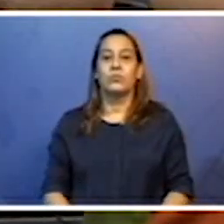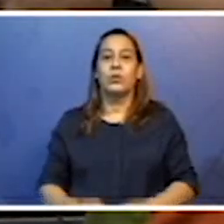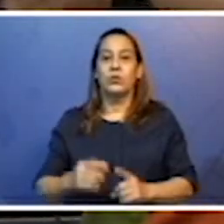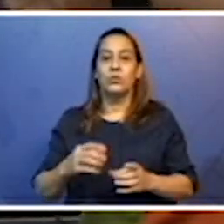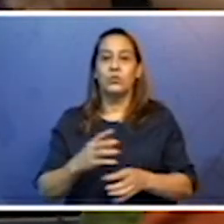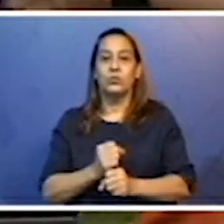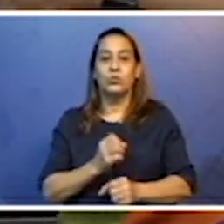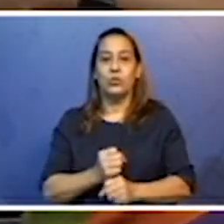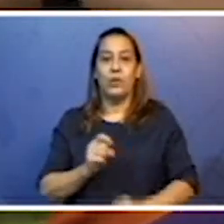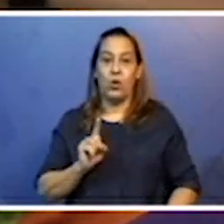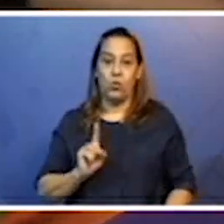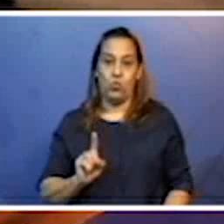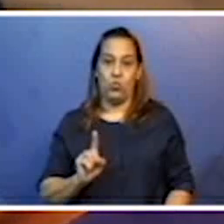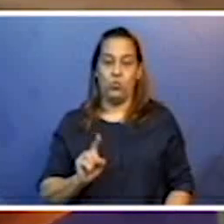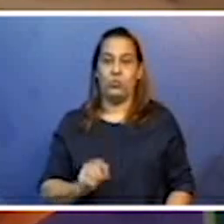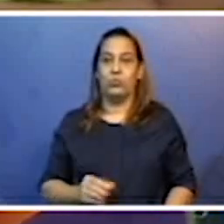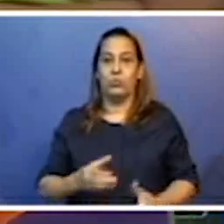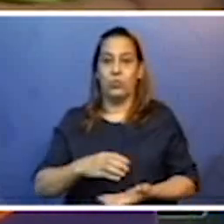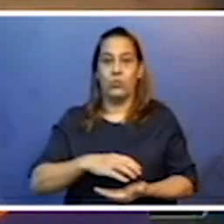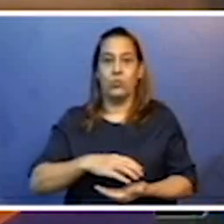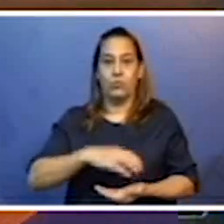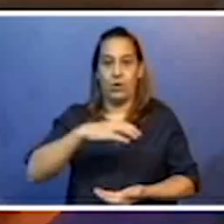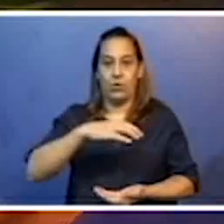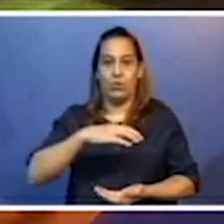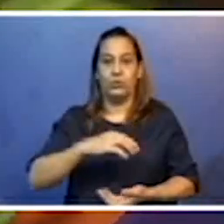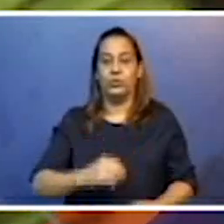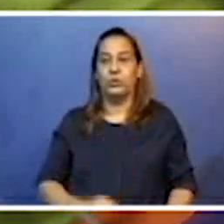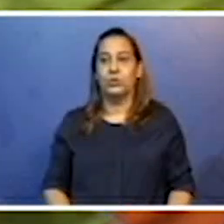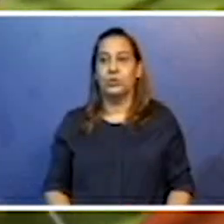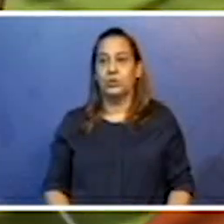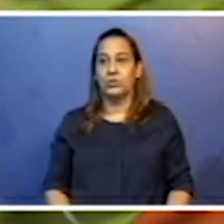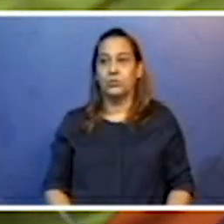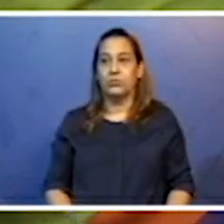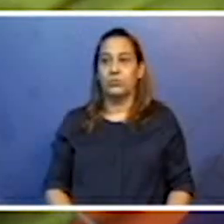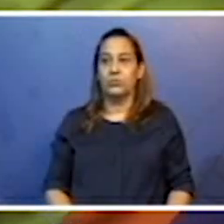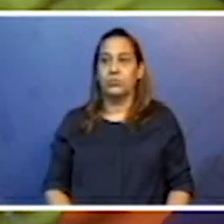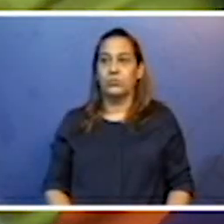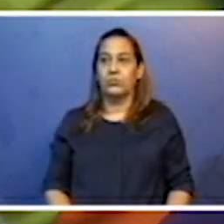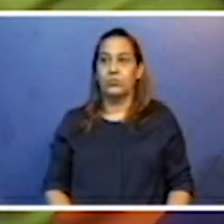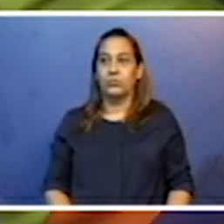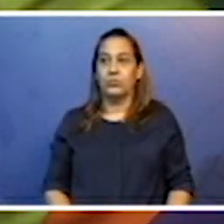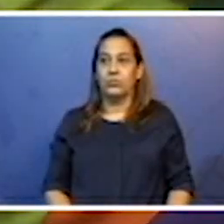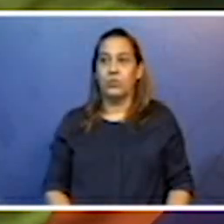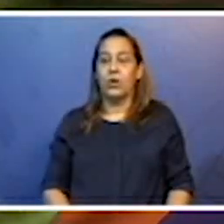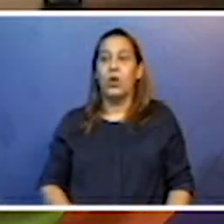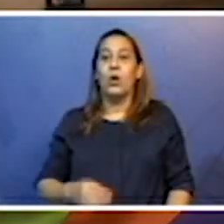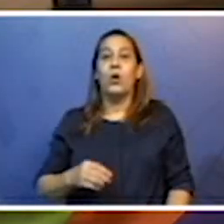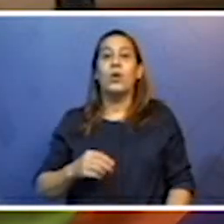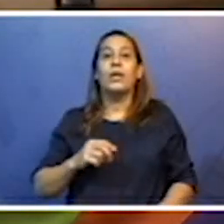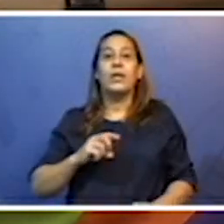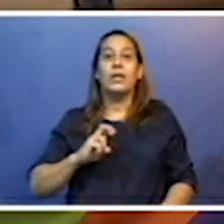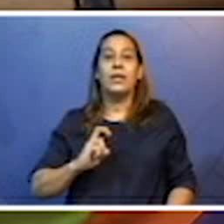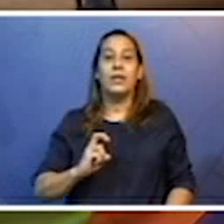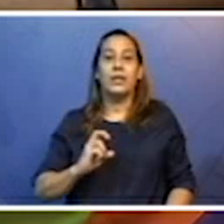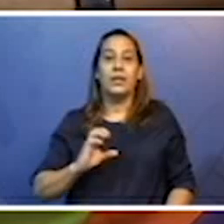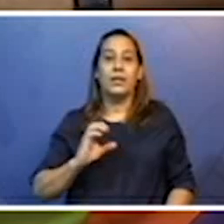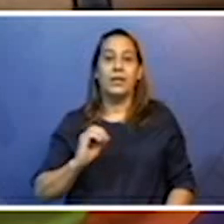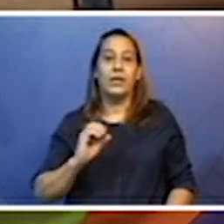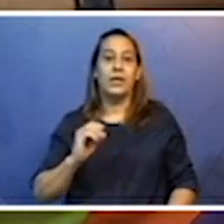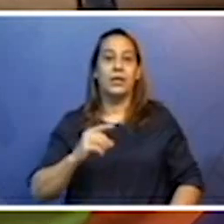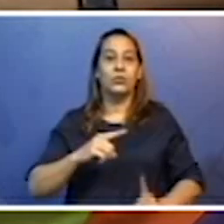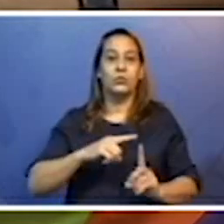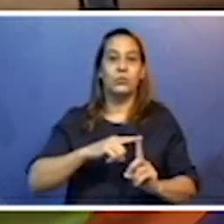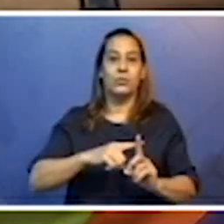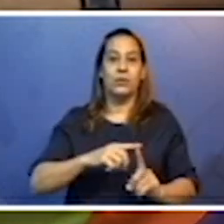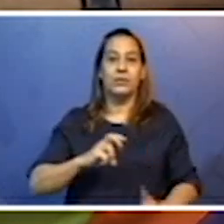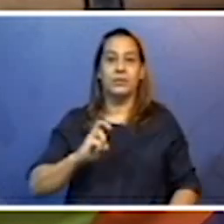Vamos lá. Mais um pulo de 500. Quem é que sabe quanto que é 500 mais 500?